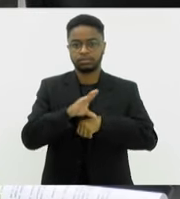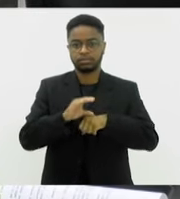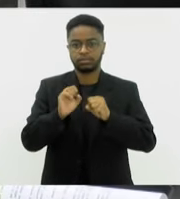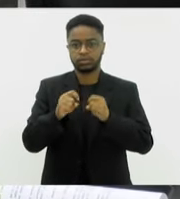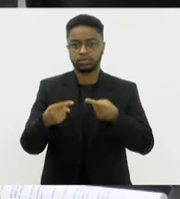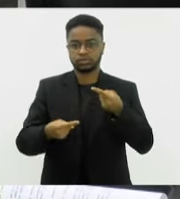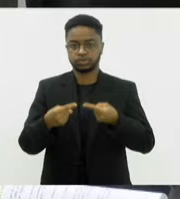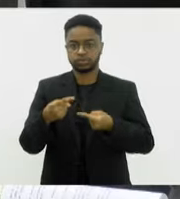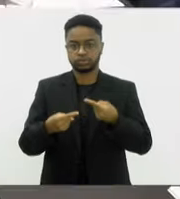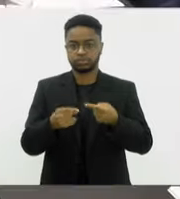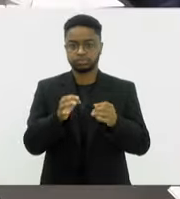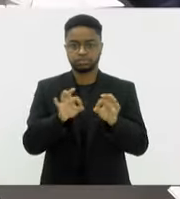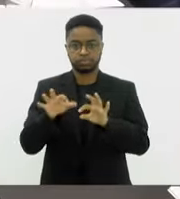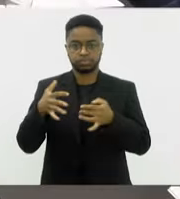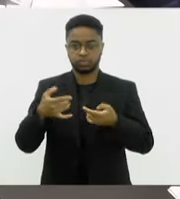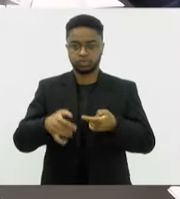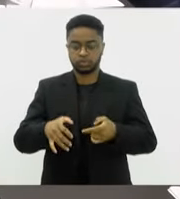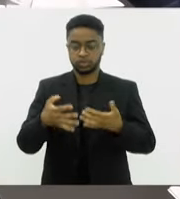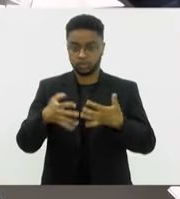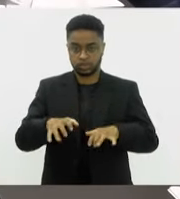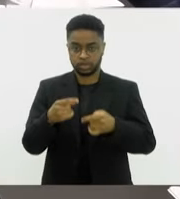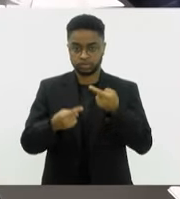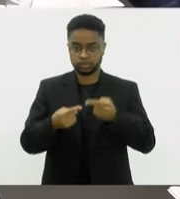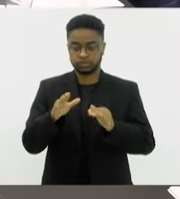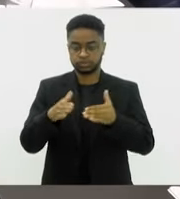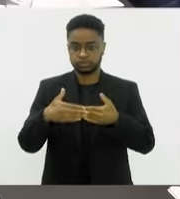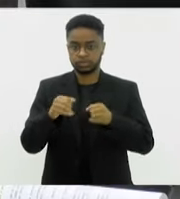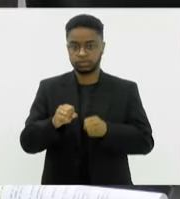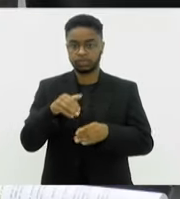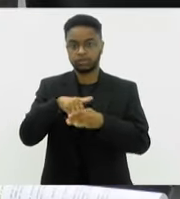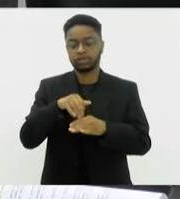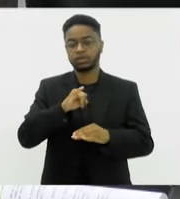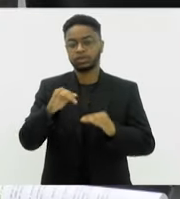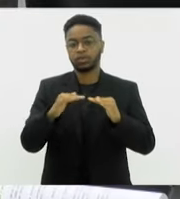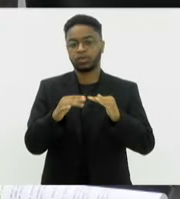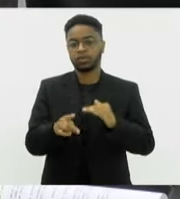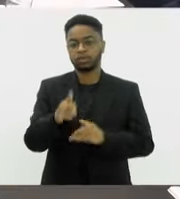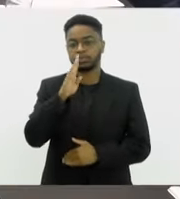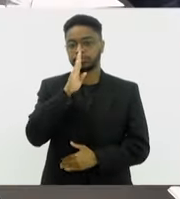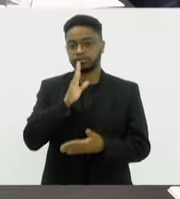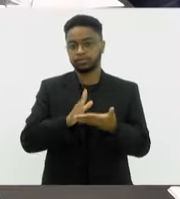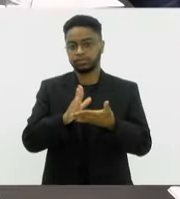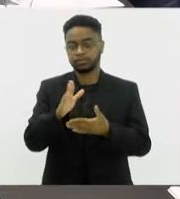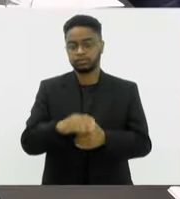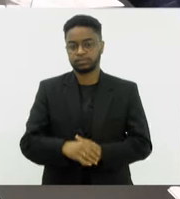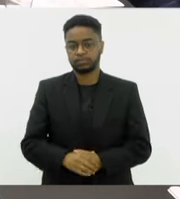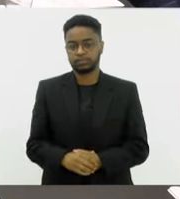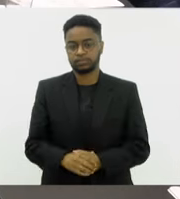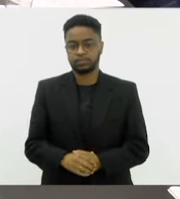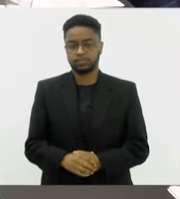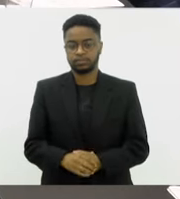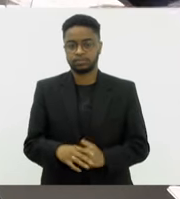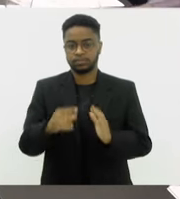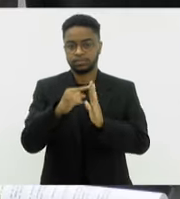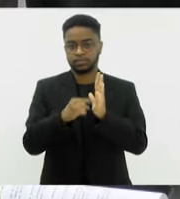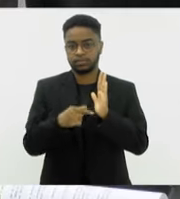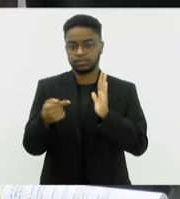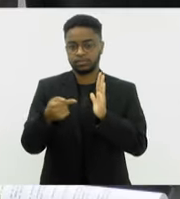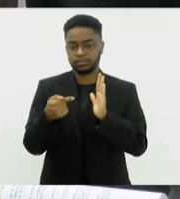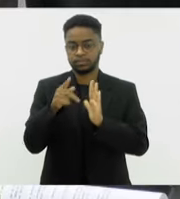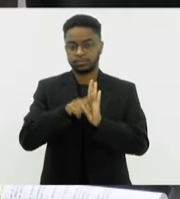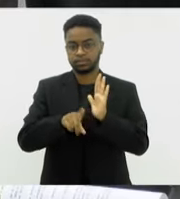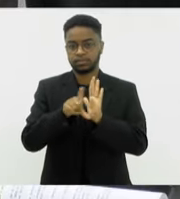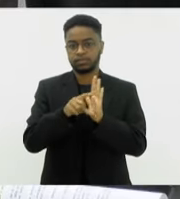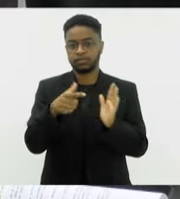discussão. Não havendo quem queira discutir, encerrada a discussão e em votação, senhores que aprovam, permaneçam como estão, aprovado. Item 7 da pauta, projeto